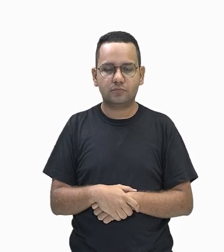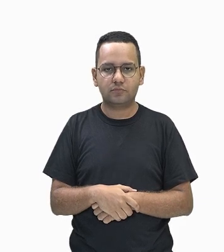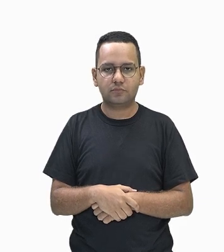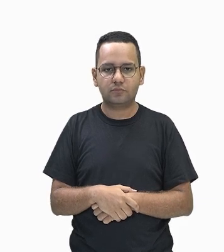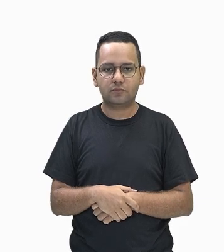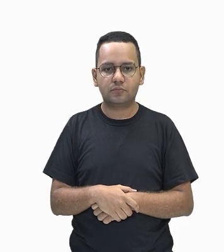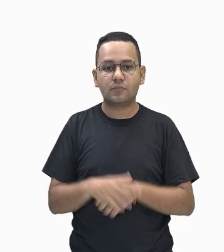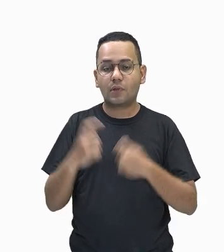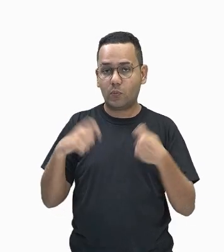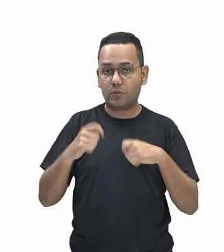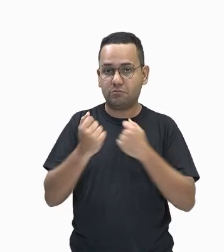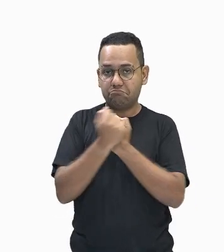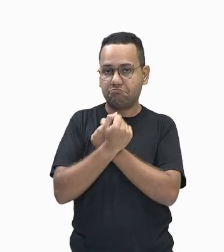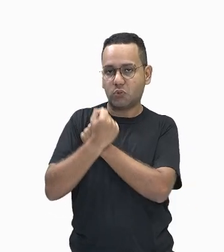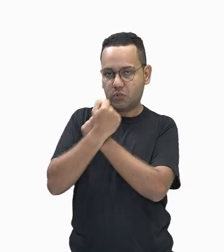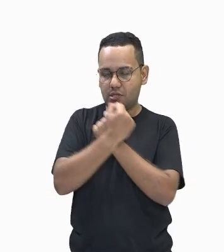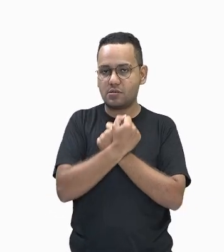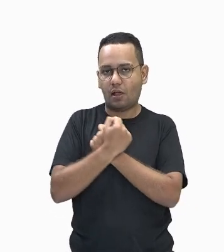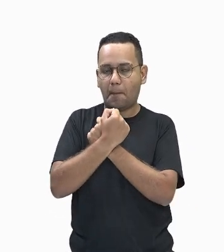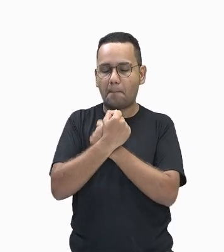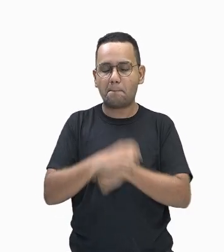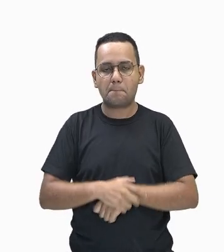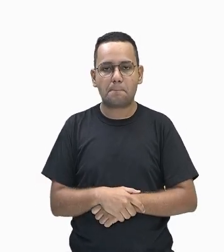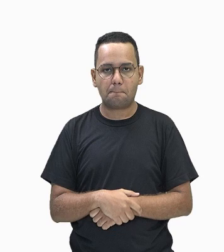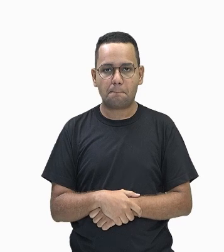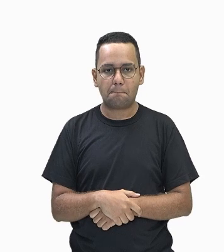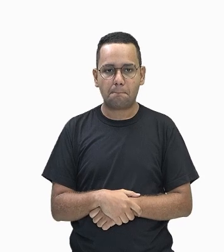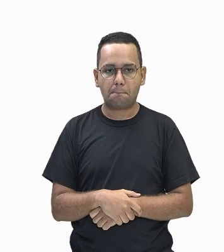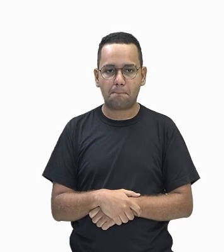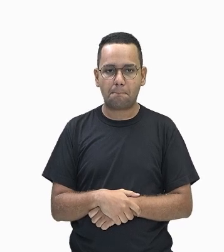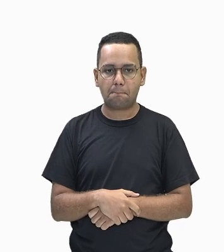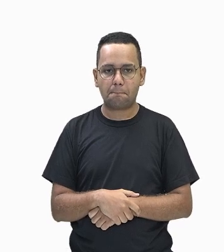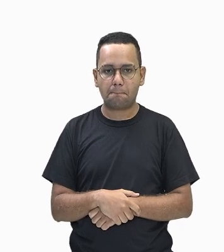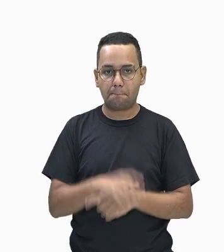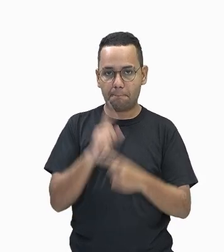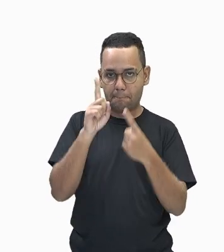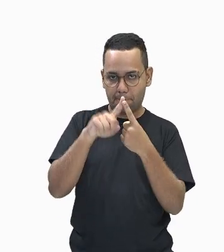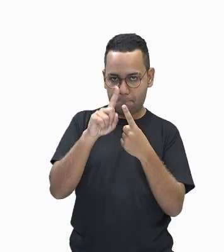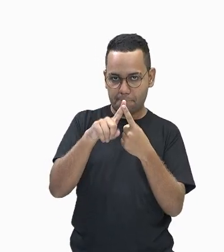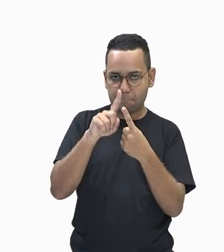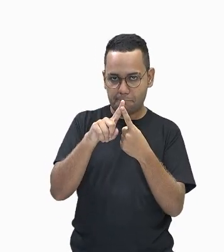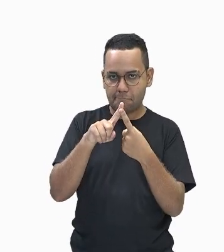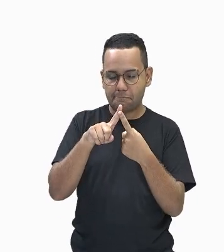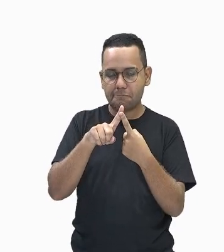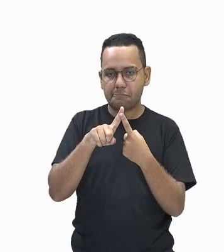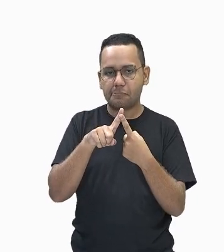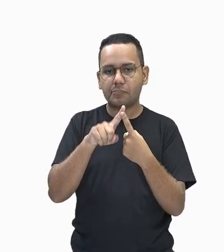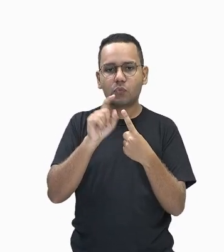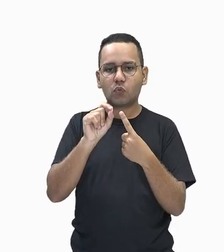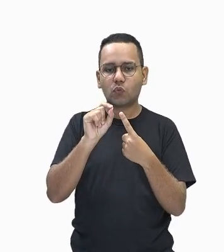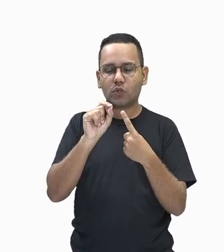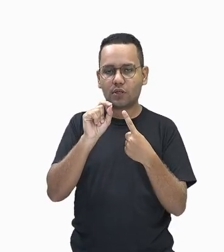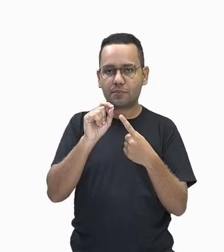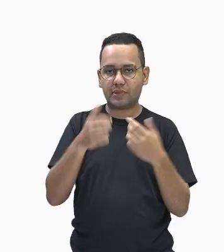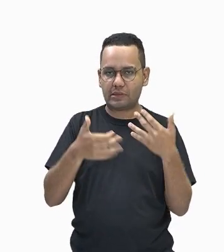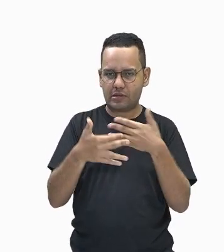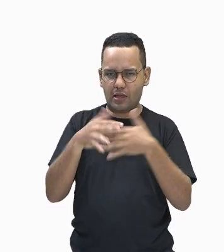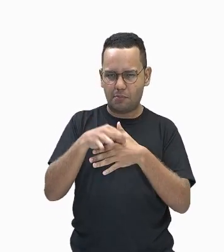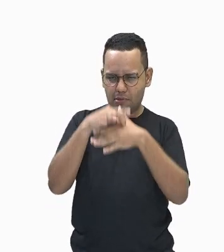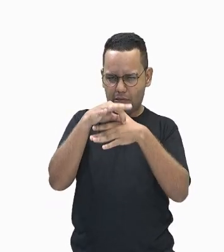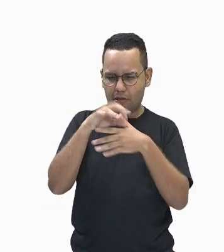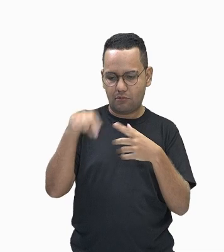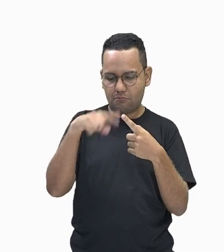permite a proteção por conta da presença desse tecido. O tecido epitelial também, ele permite